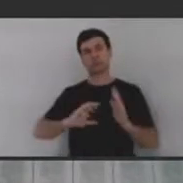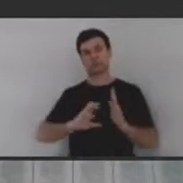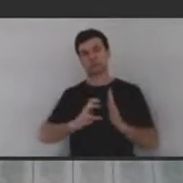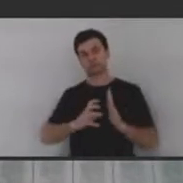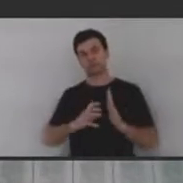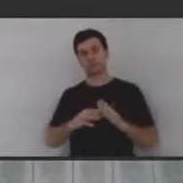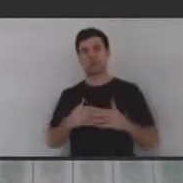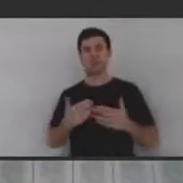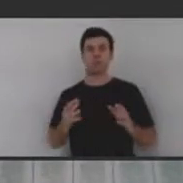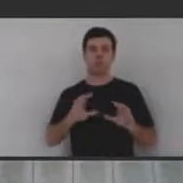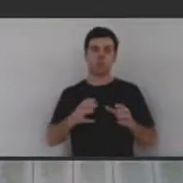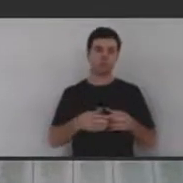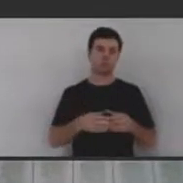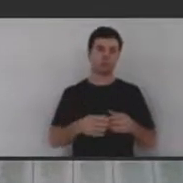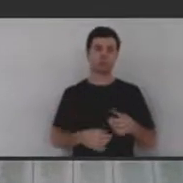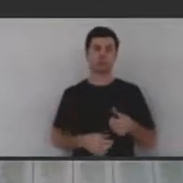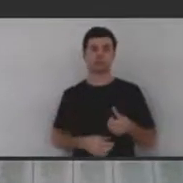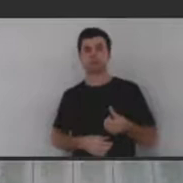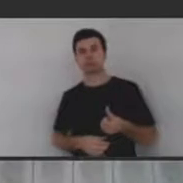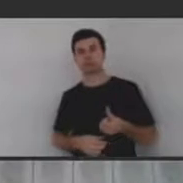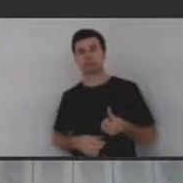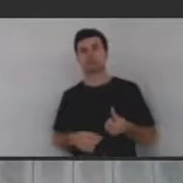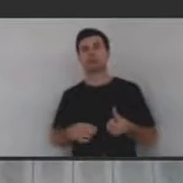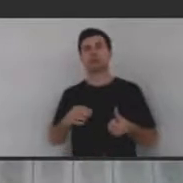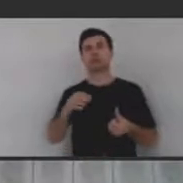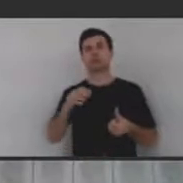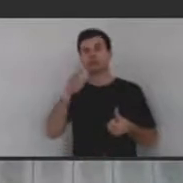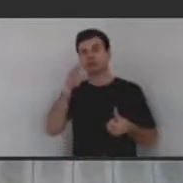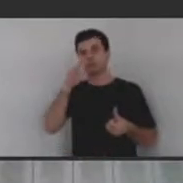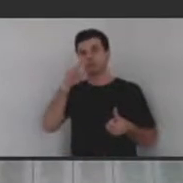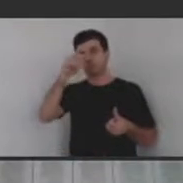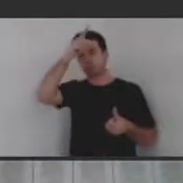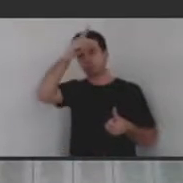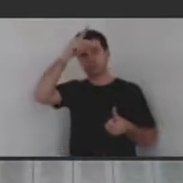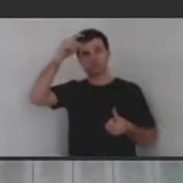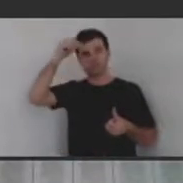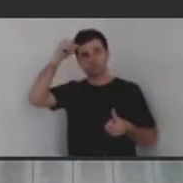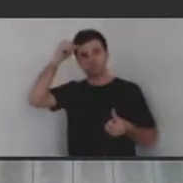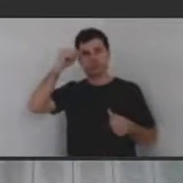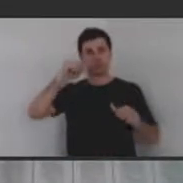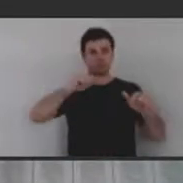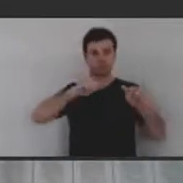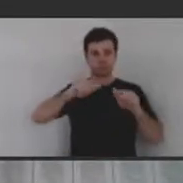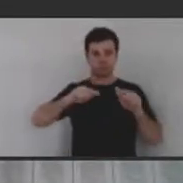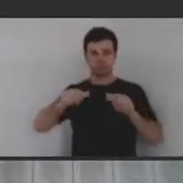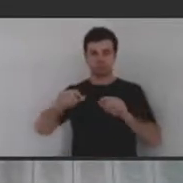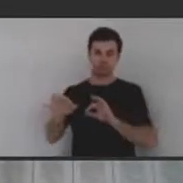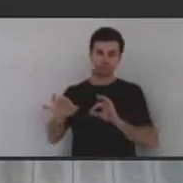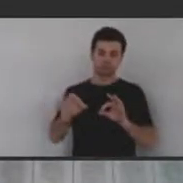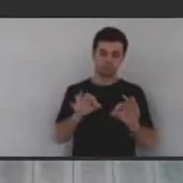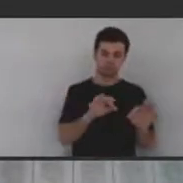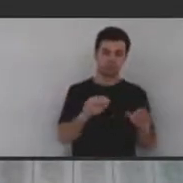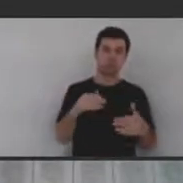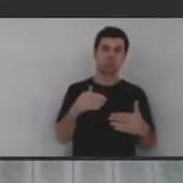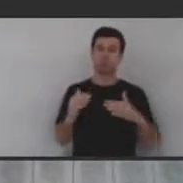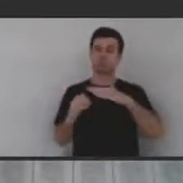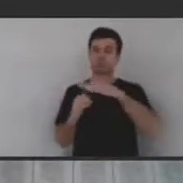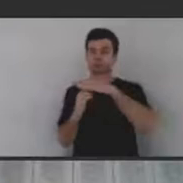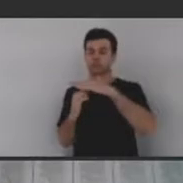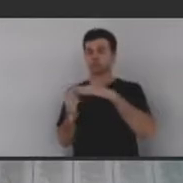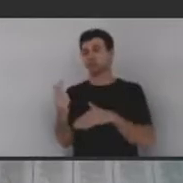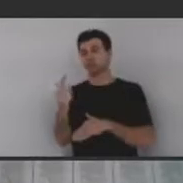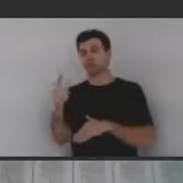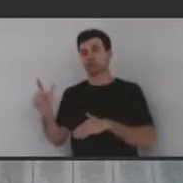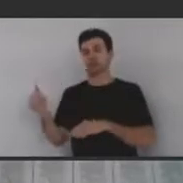coligação. 6. Permitir que servidor titular do cargo efetivo, servidor de cargo em comissão e terceirizado da Câmara de Vereadores